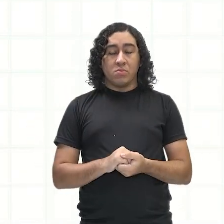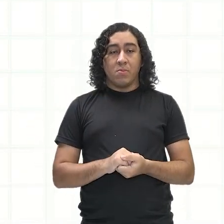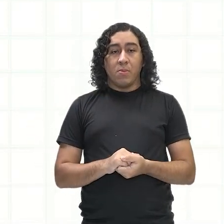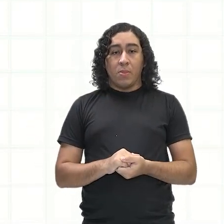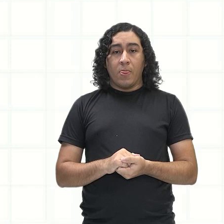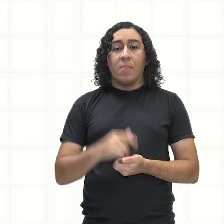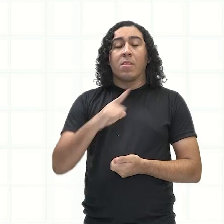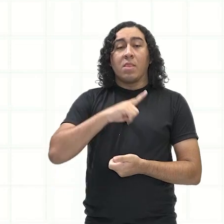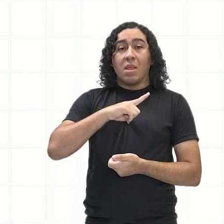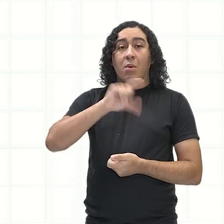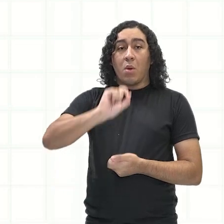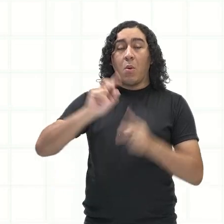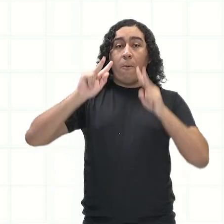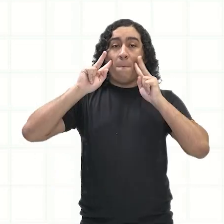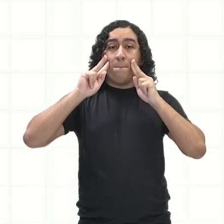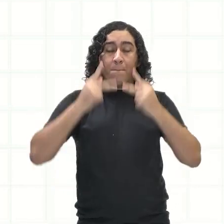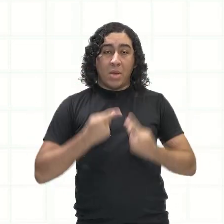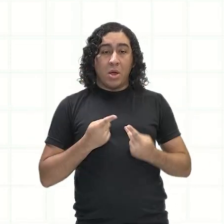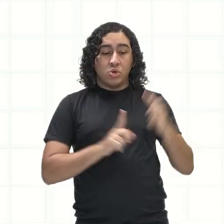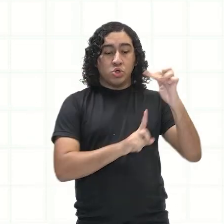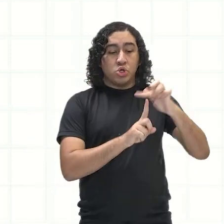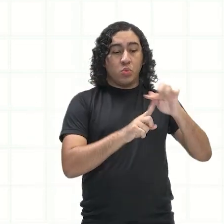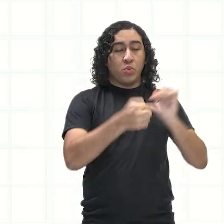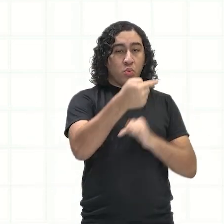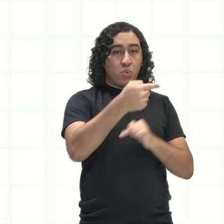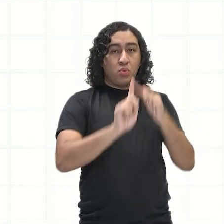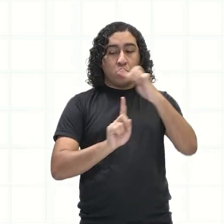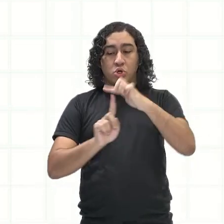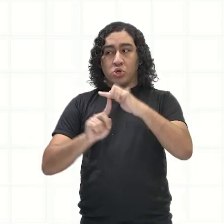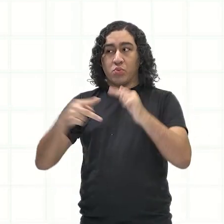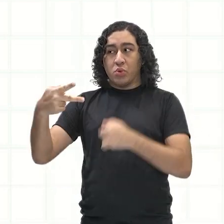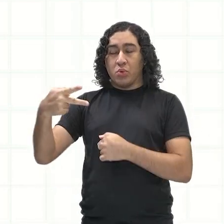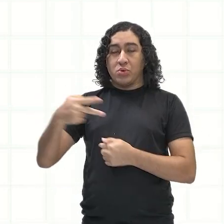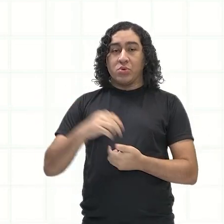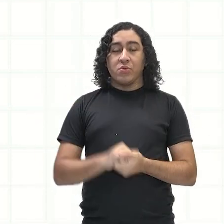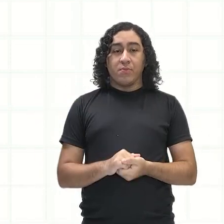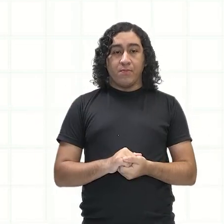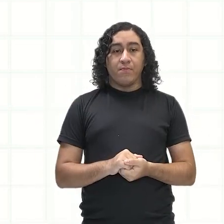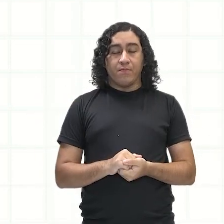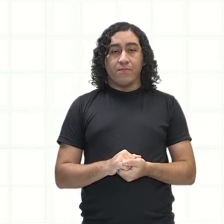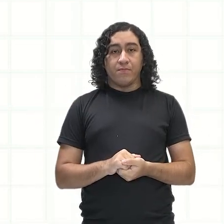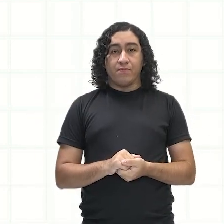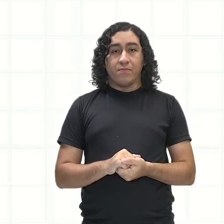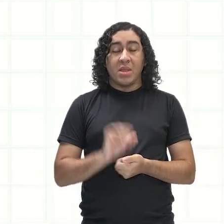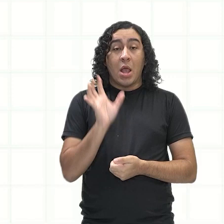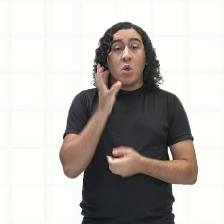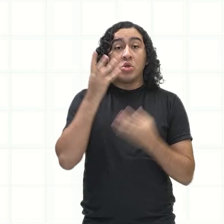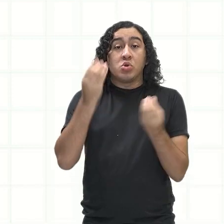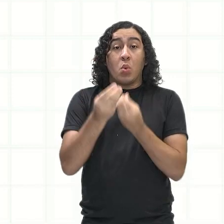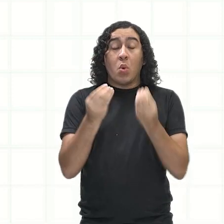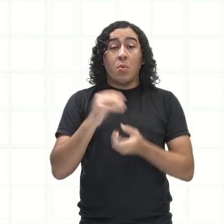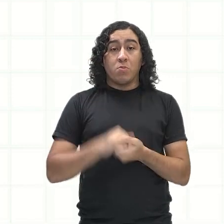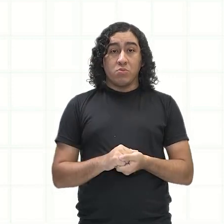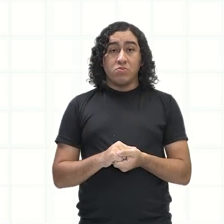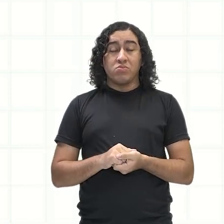herpes vírus humano, tipo 1 e tipo 2. O vírus vai provocar lesões na região da boca.